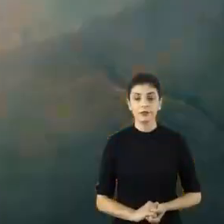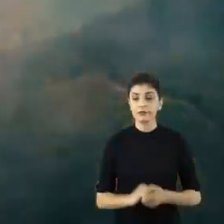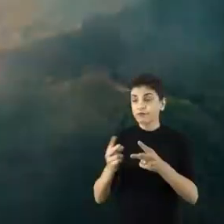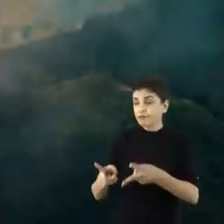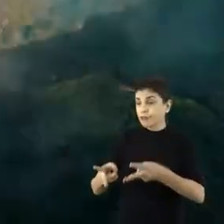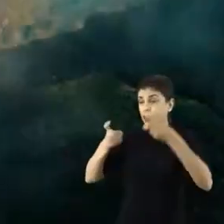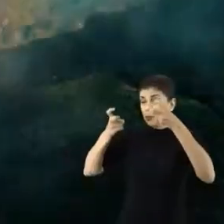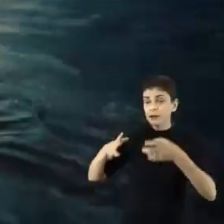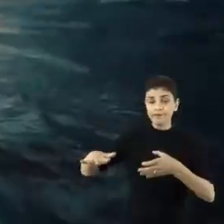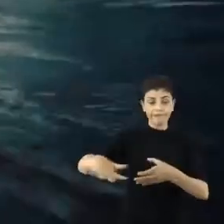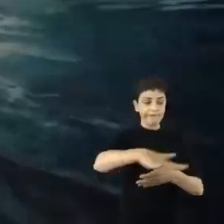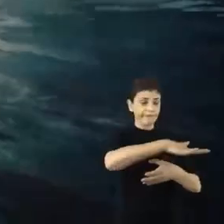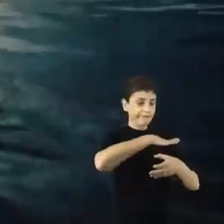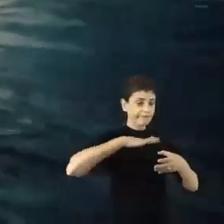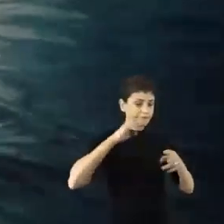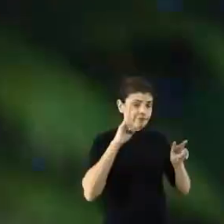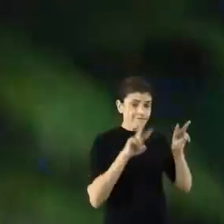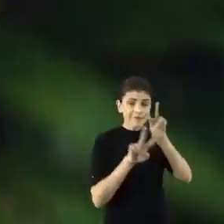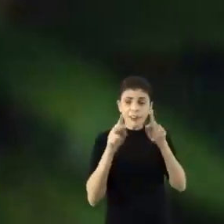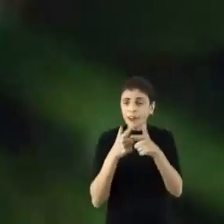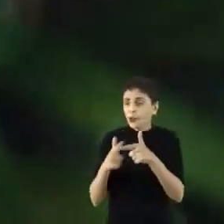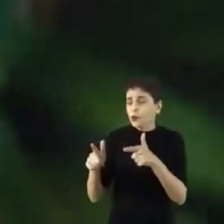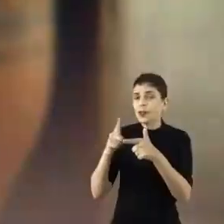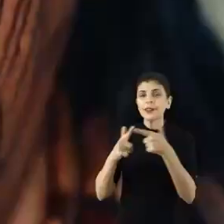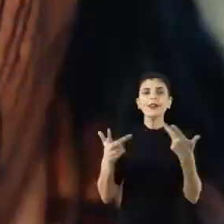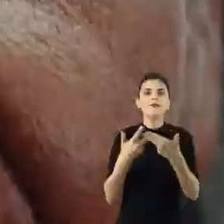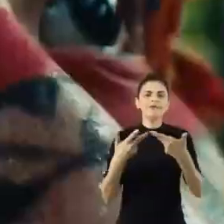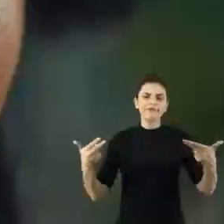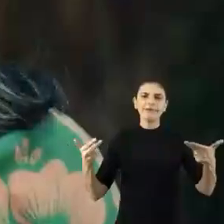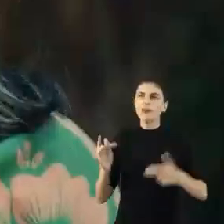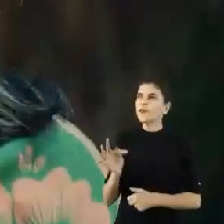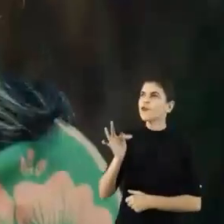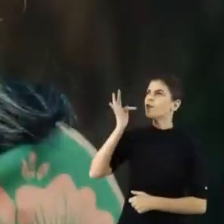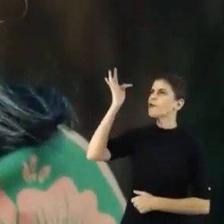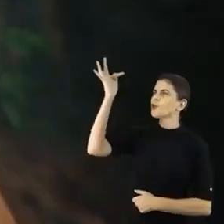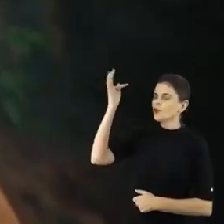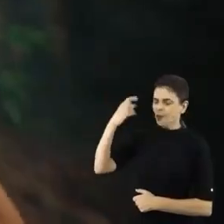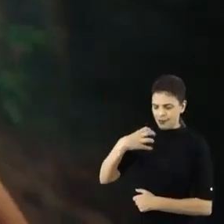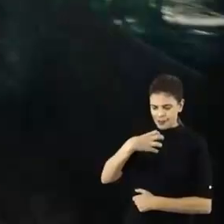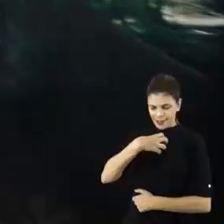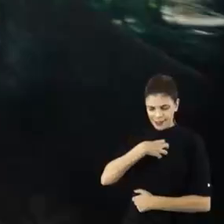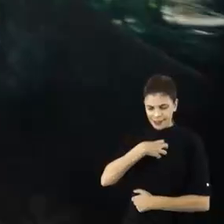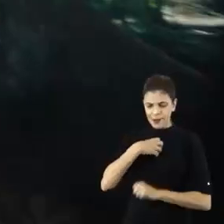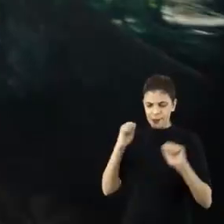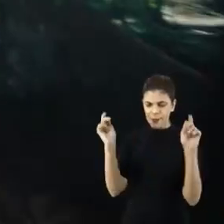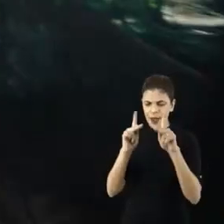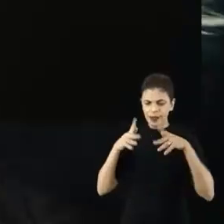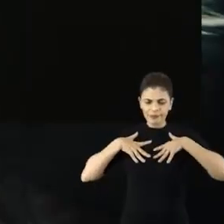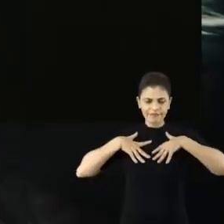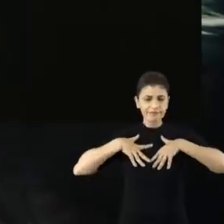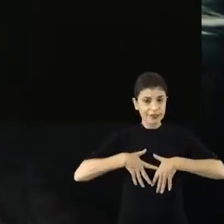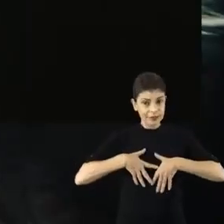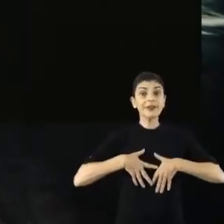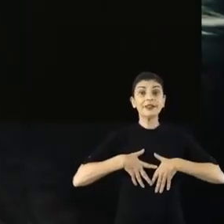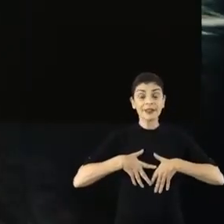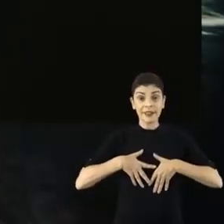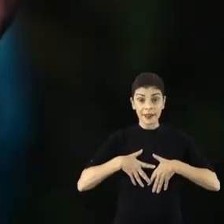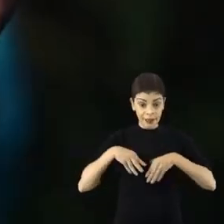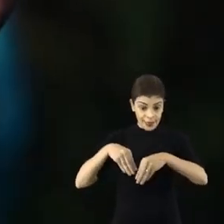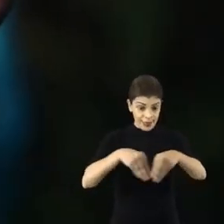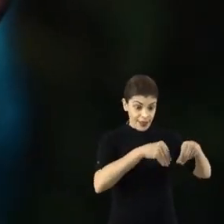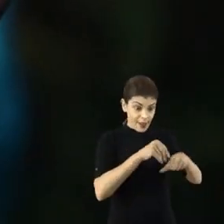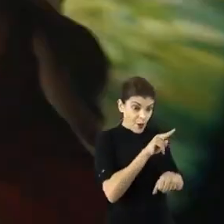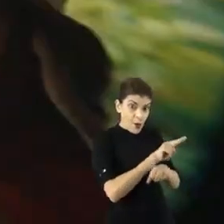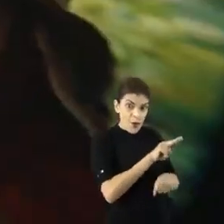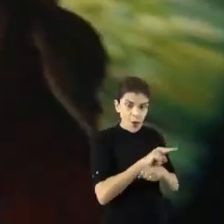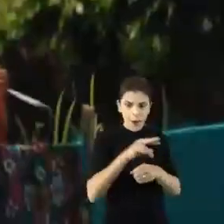O vídeo se inicia com um vídeo institucional da Caixa Econômica Federal. Há pequenos vídeos que intercalam ao longo da narração. Há imagens aéreas de uma